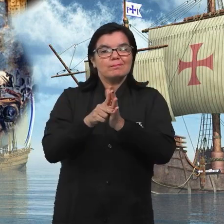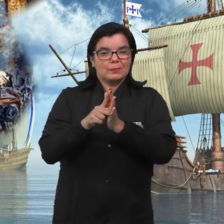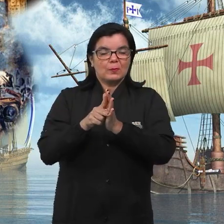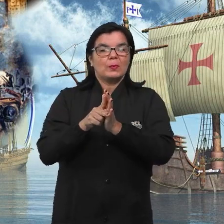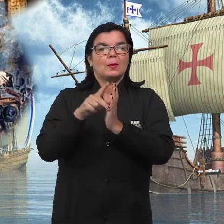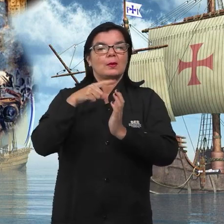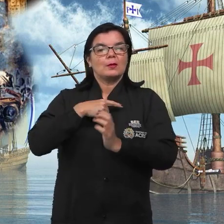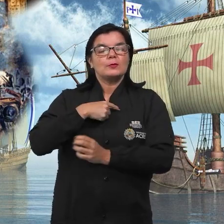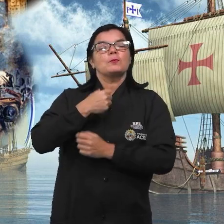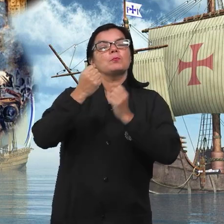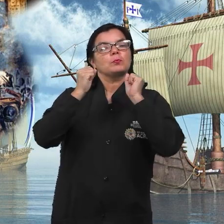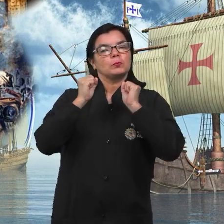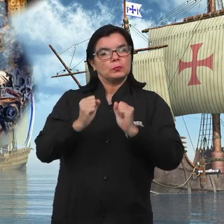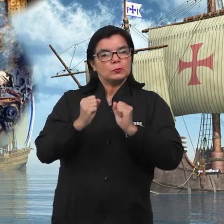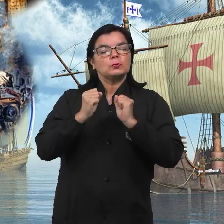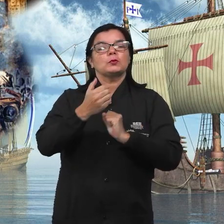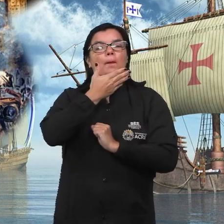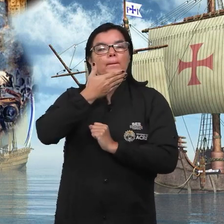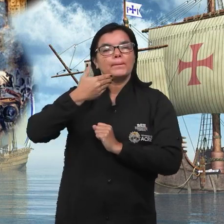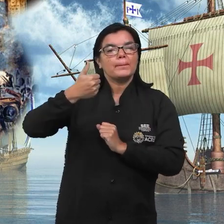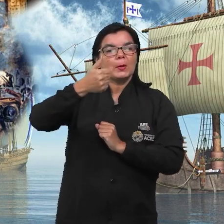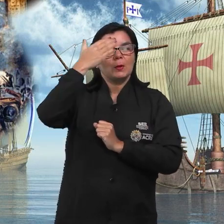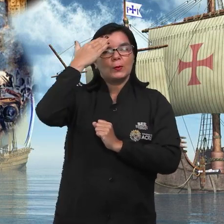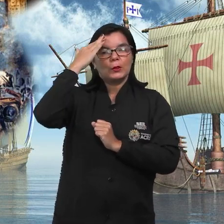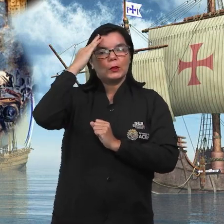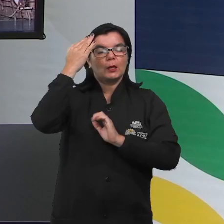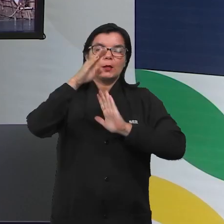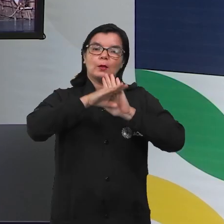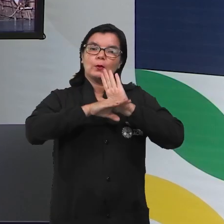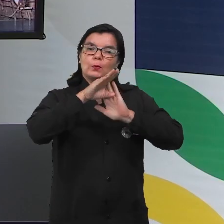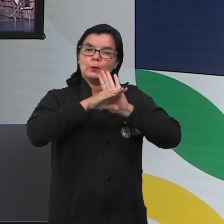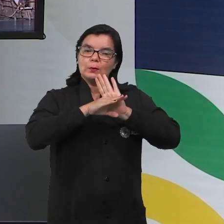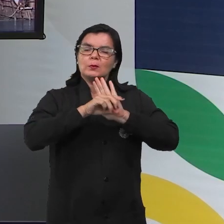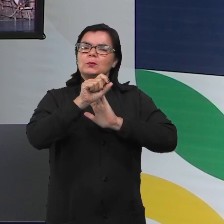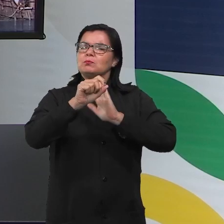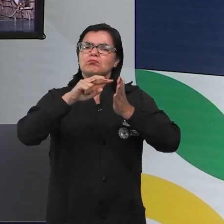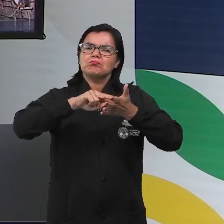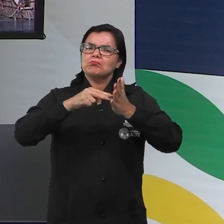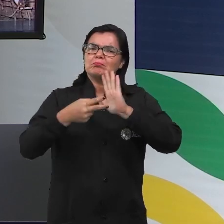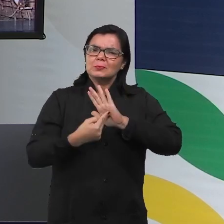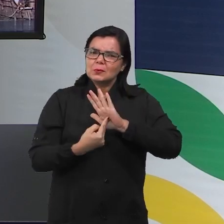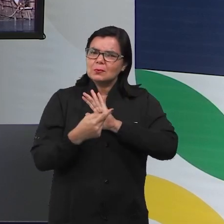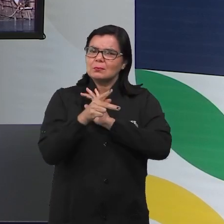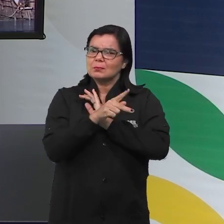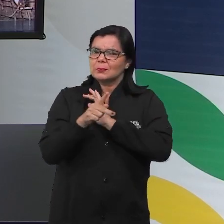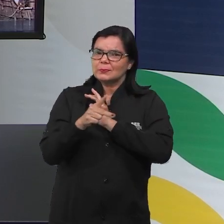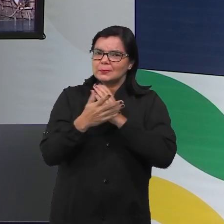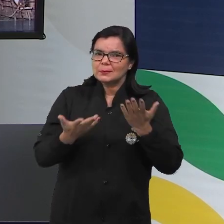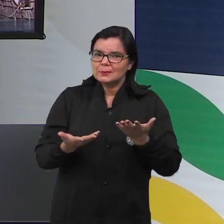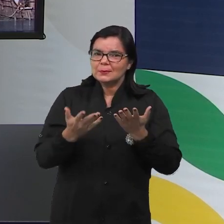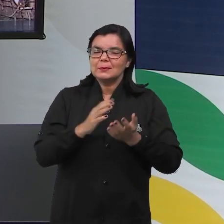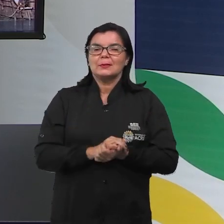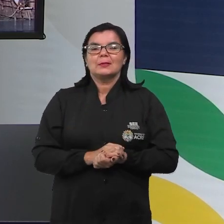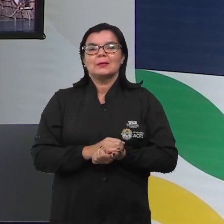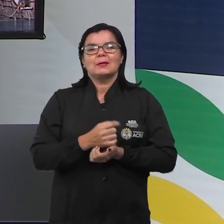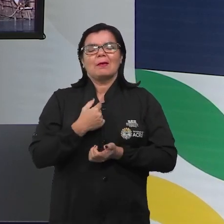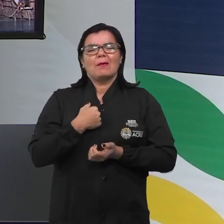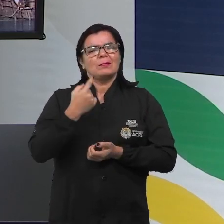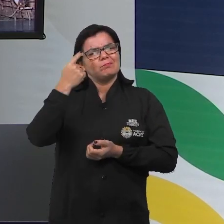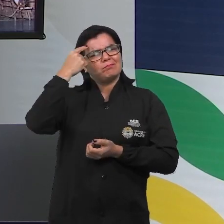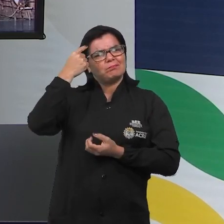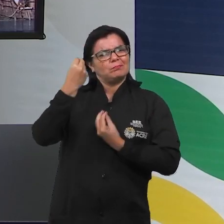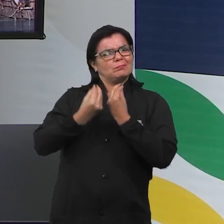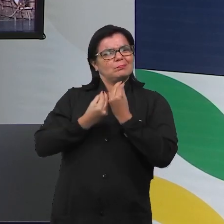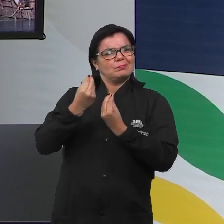ser relevantes para melhor compreender o seu conteúdo. O que isso significa, professora? Relevância?